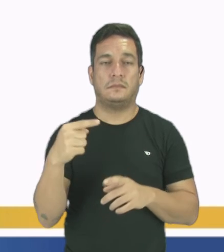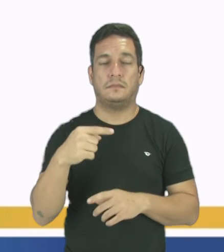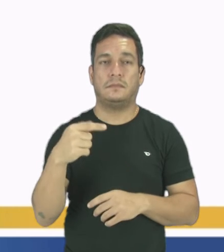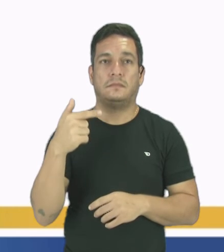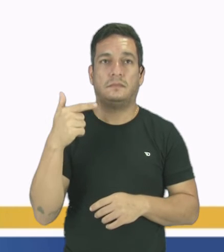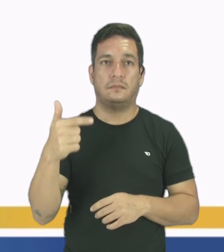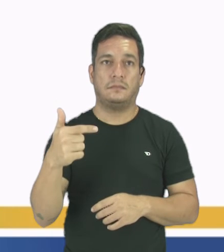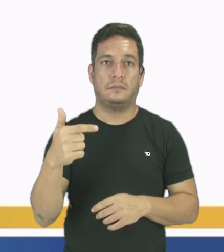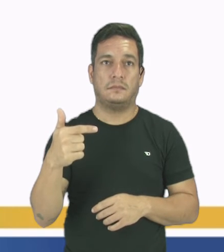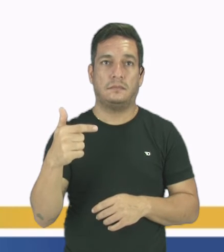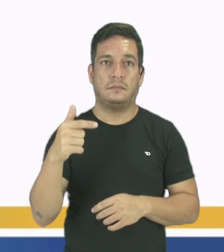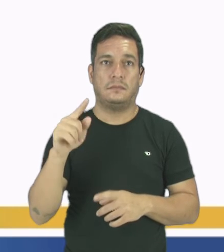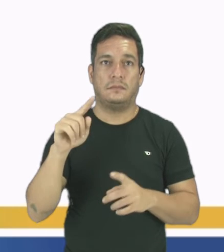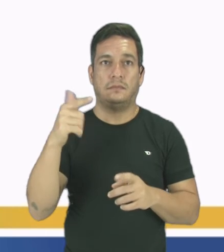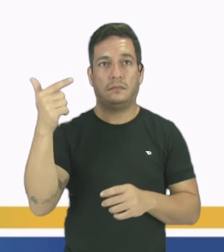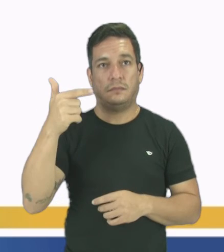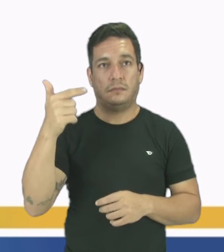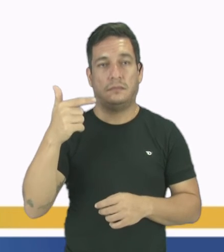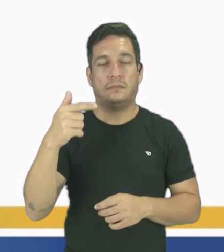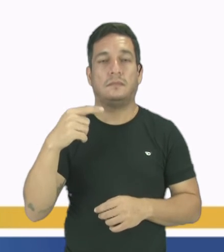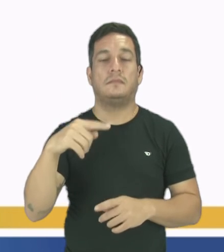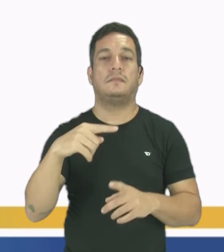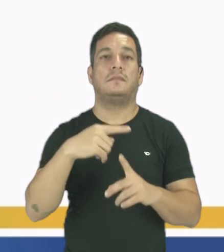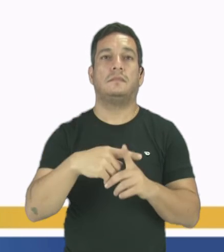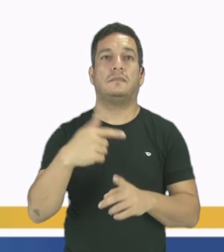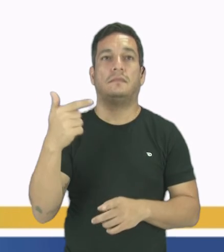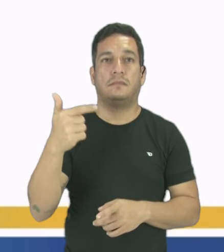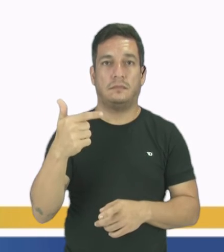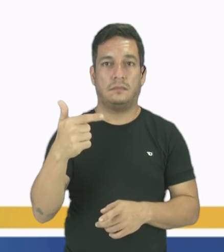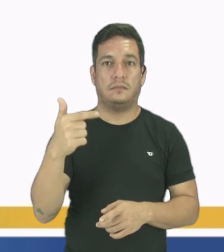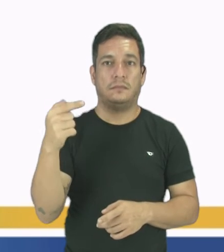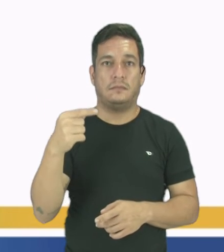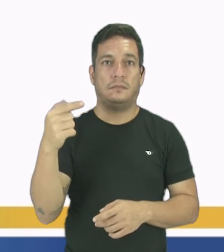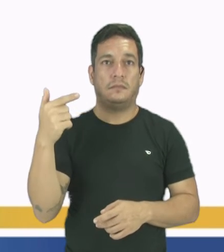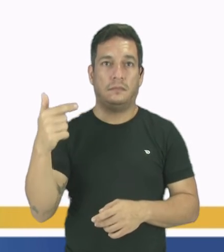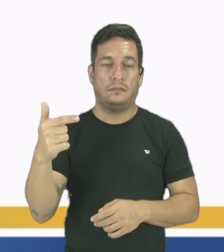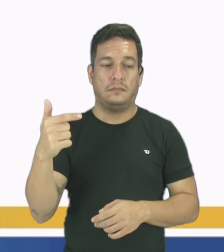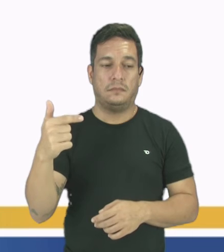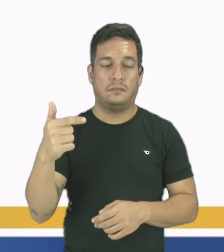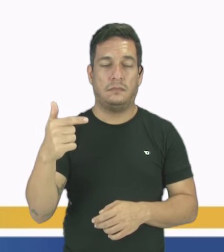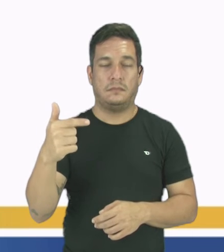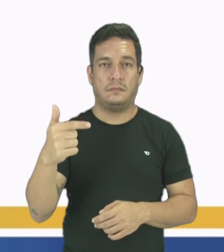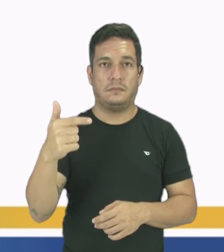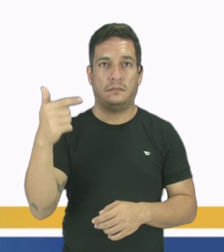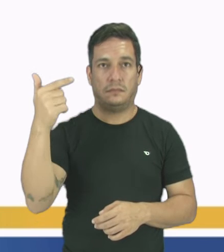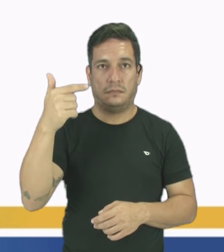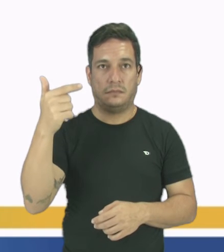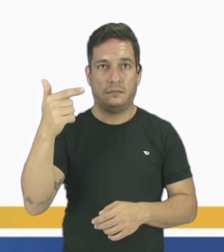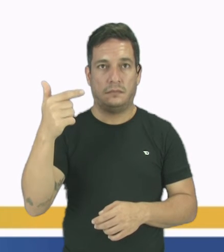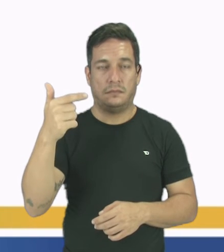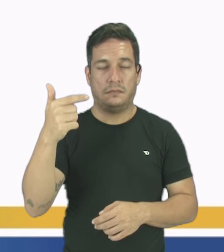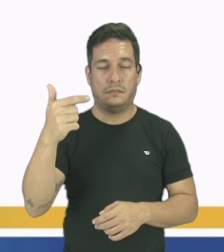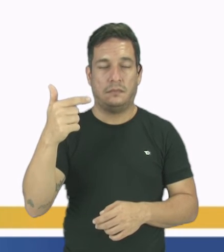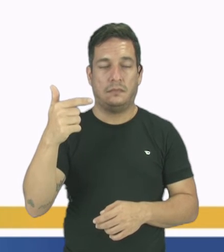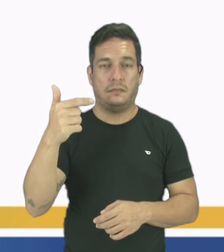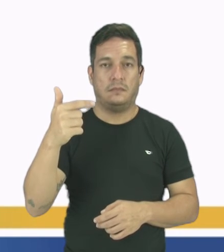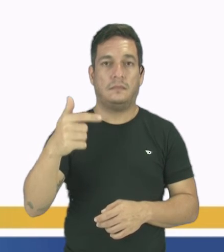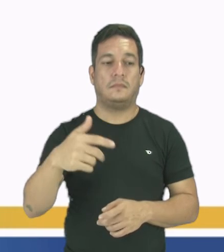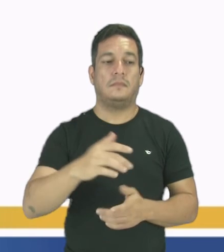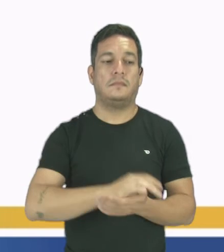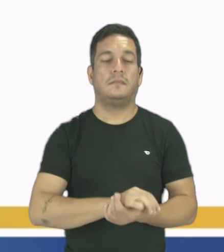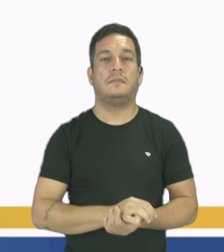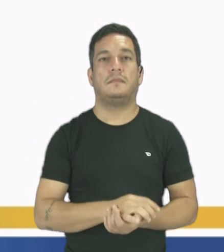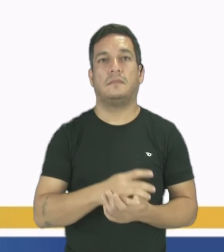menos 2 elevado ao quadrado, mais 2 vezes menos 2 elevado ao